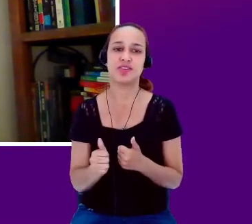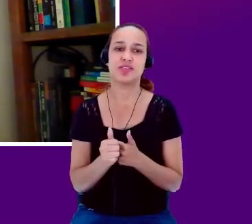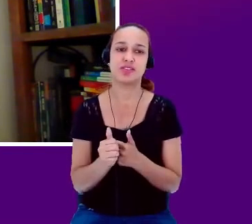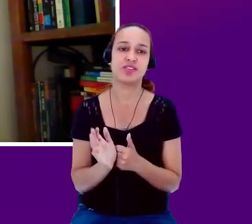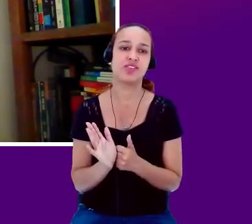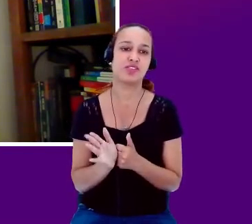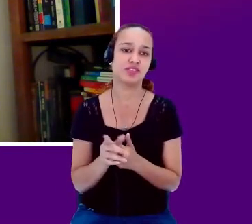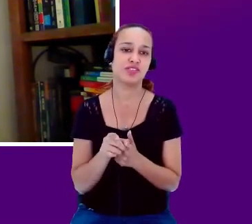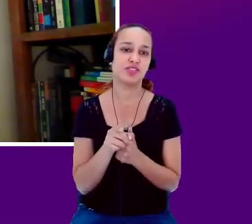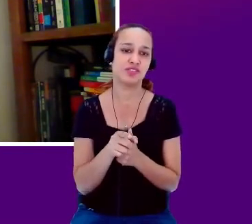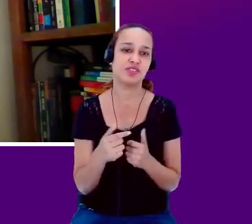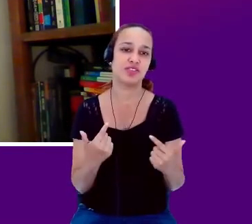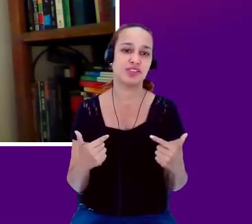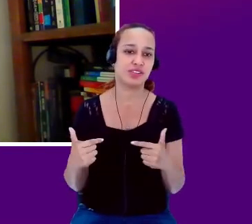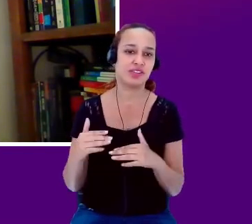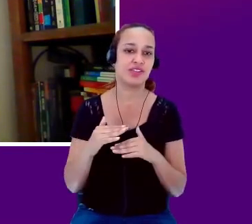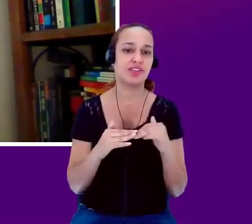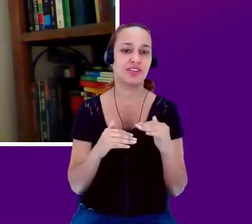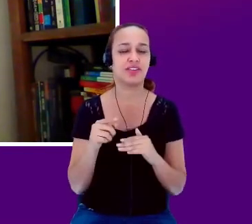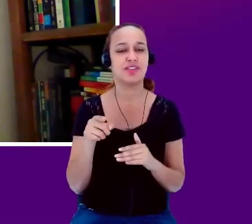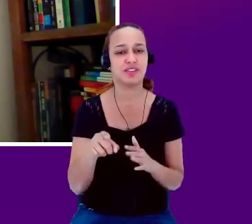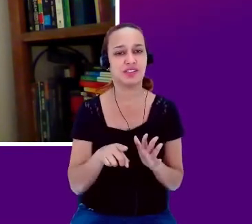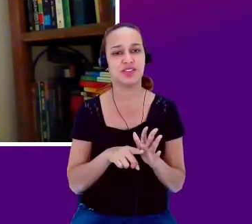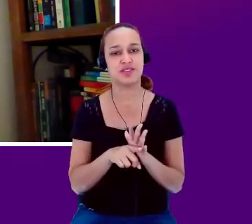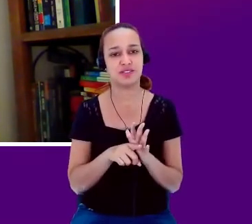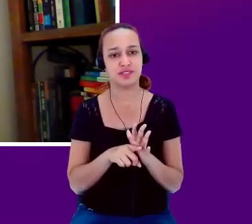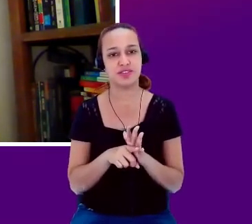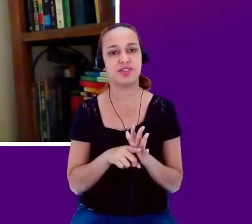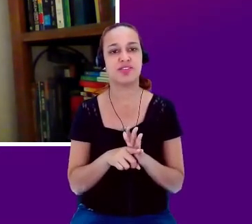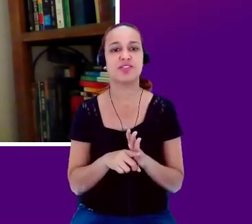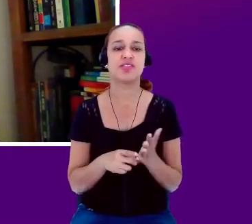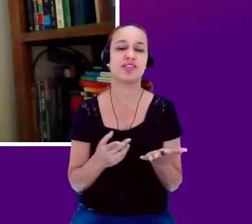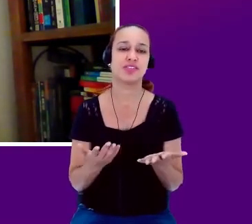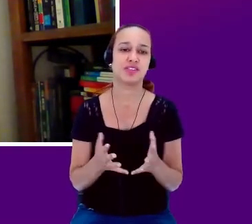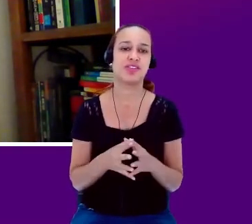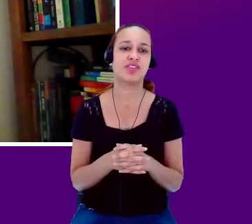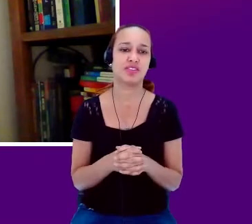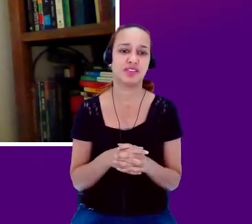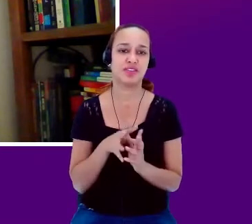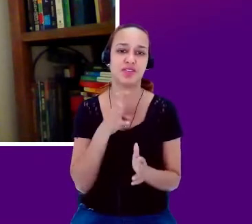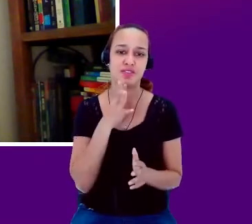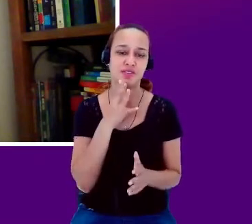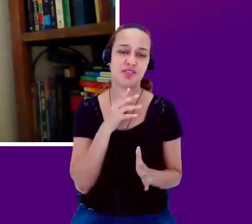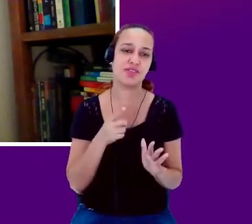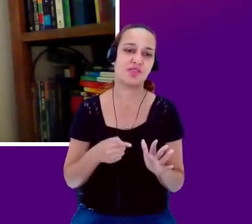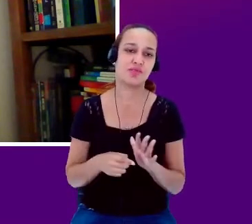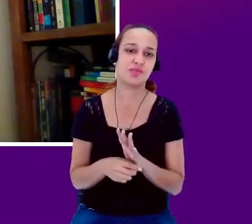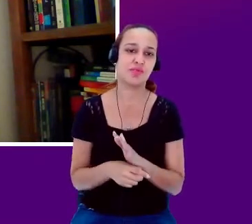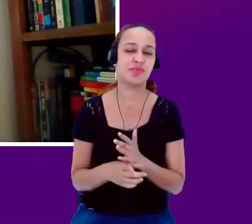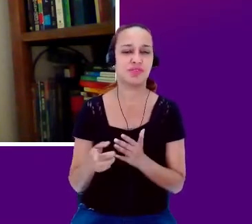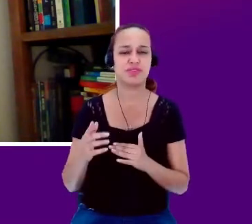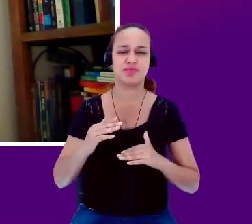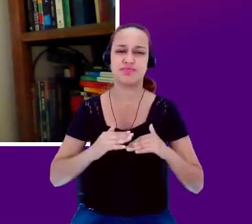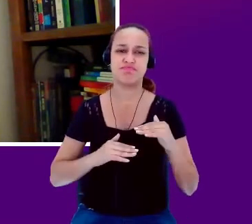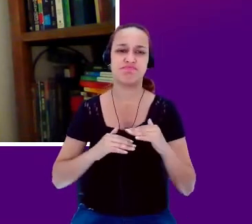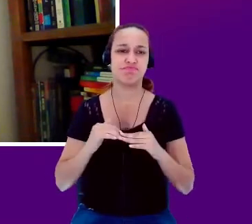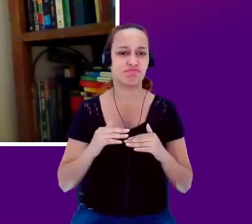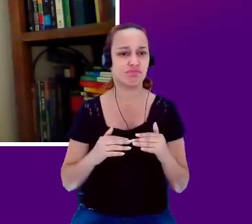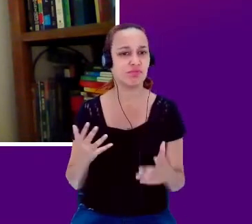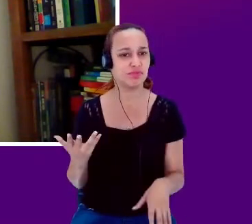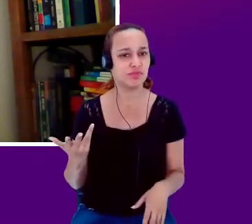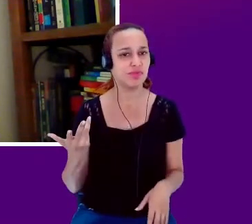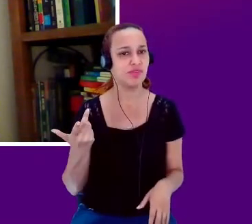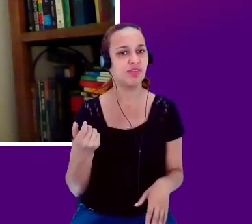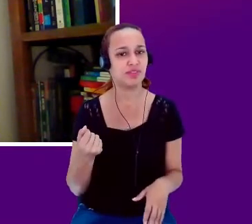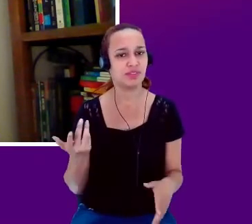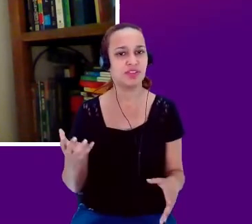tempo. Você é uma estudiosa, doutrinadora no tema, então a gente está falando com uma grande especialista na matéria, que nos